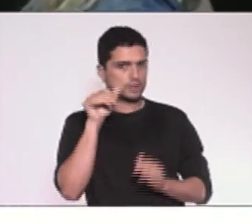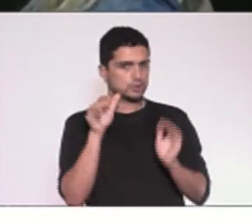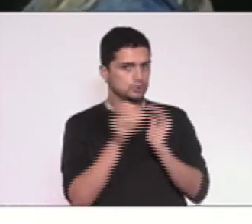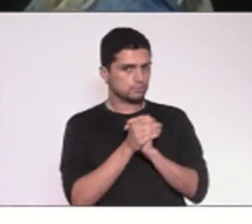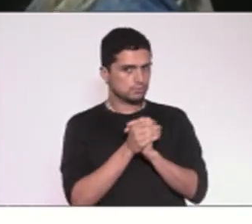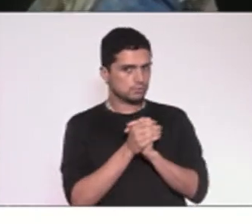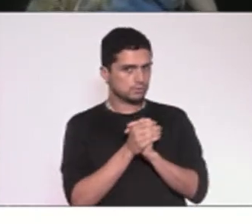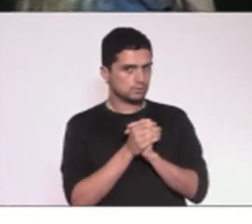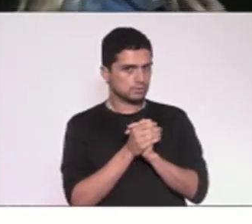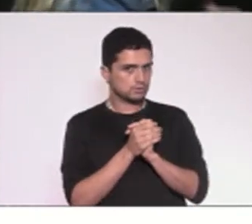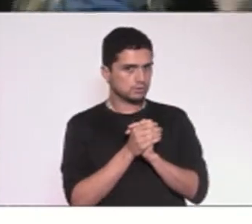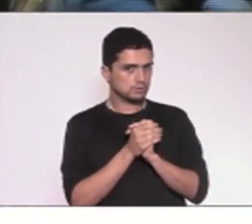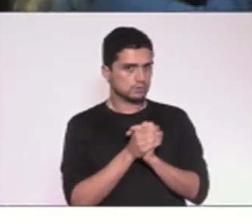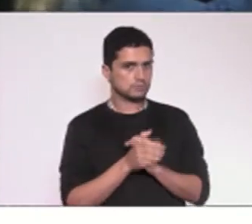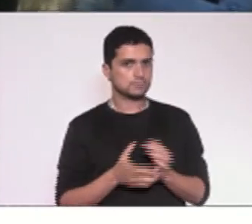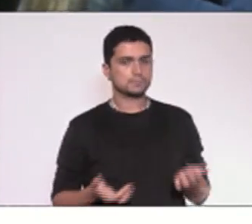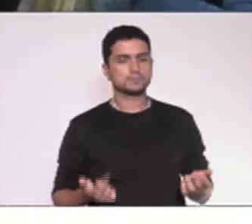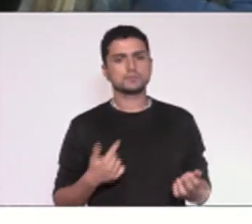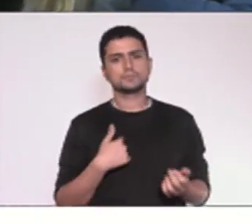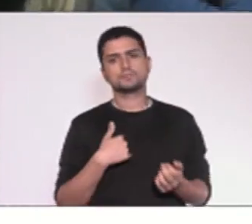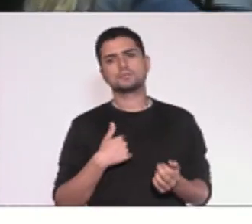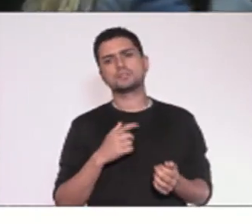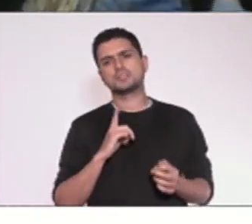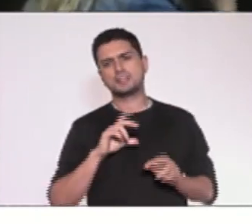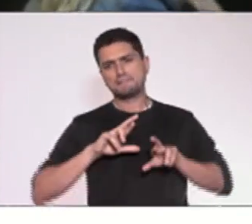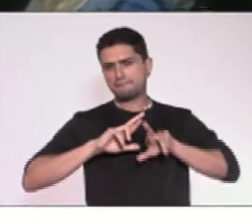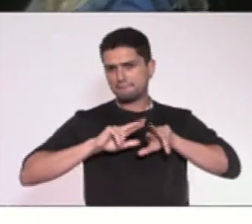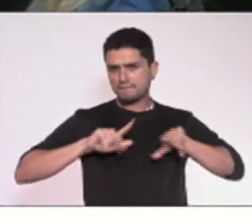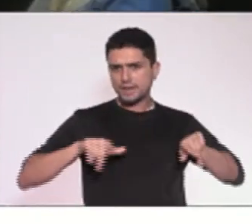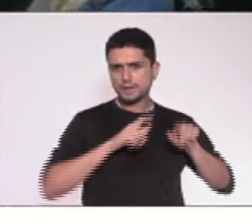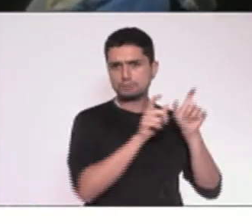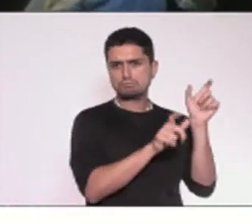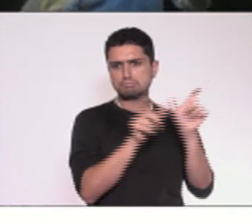Houve um apanhado de profissionais que serão homenageados.